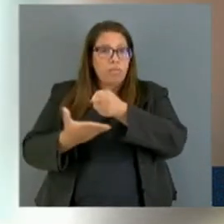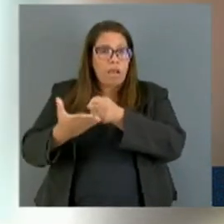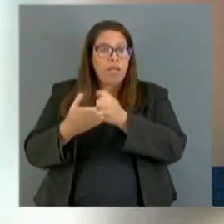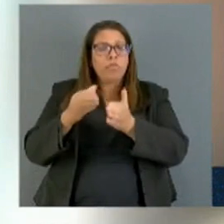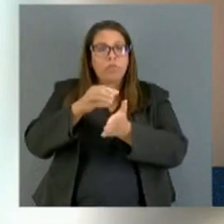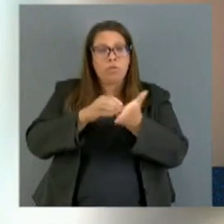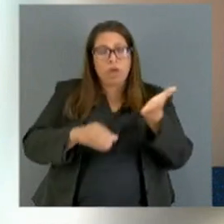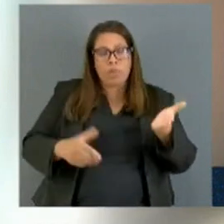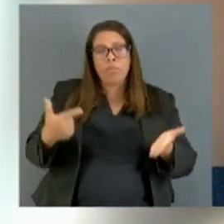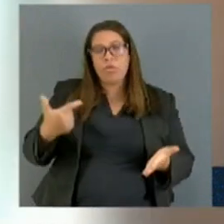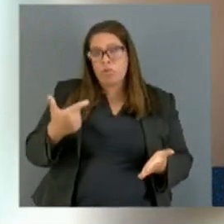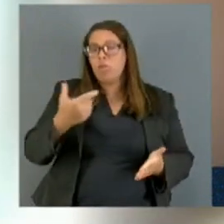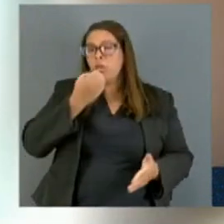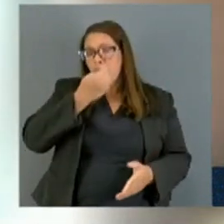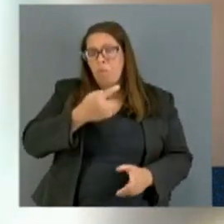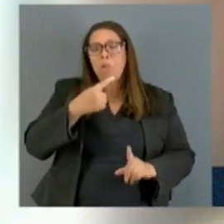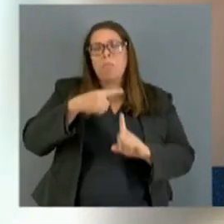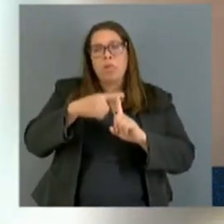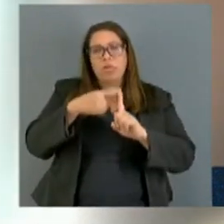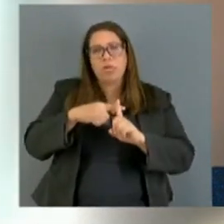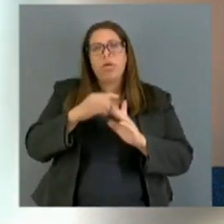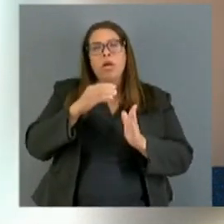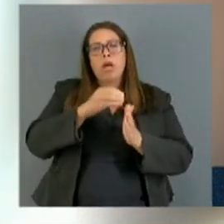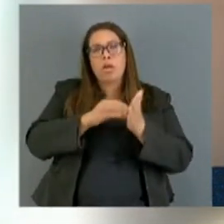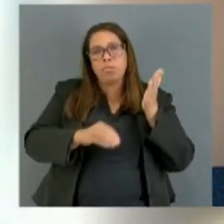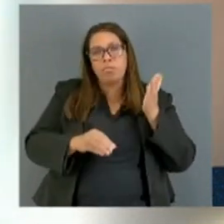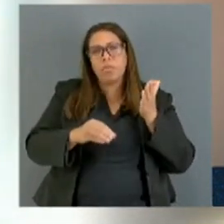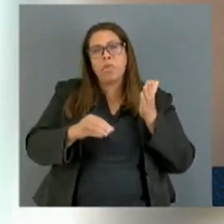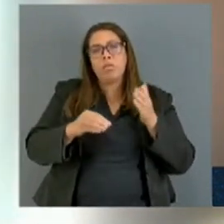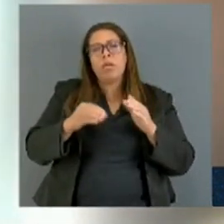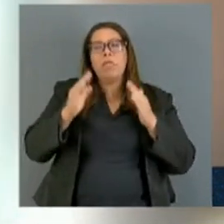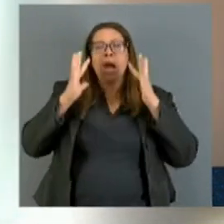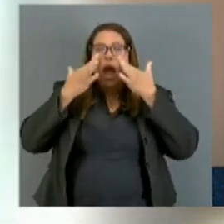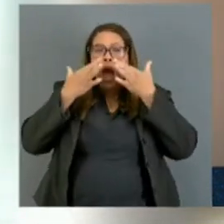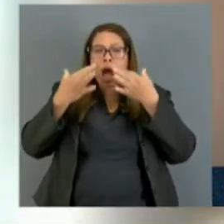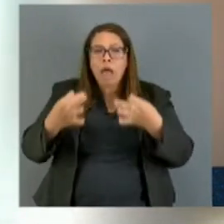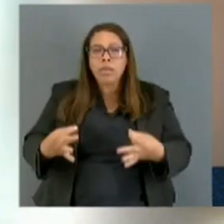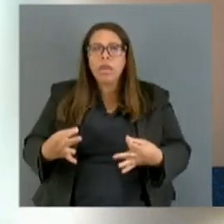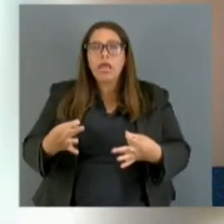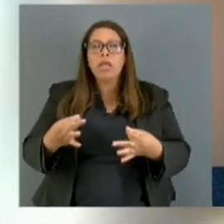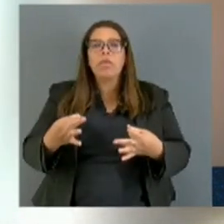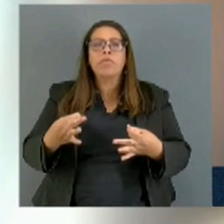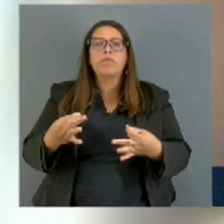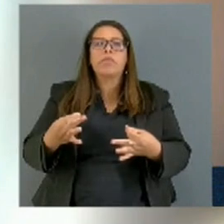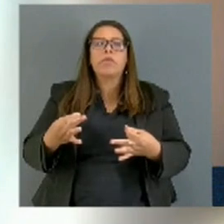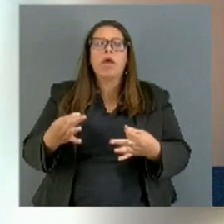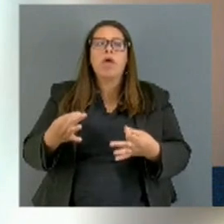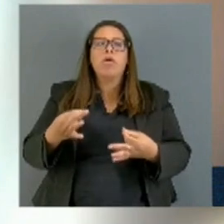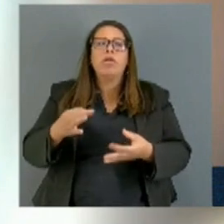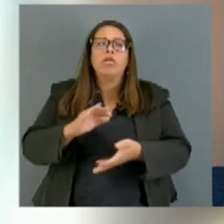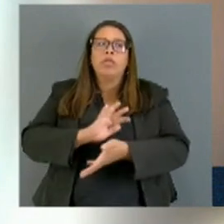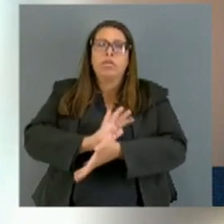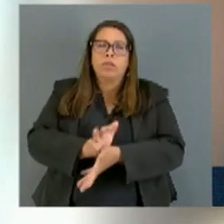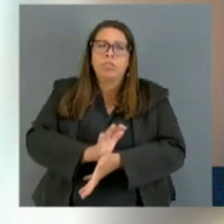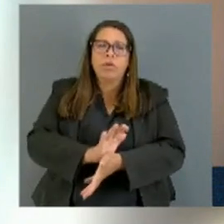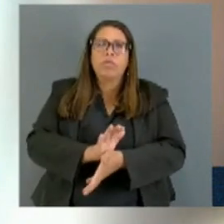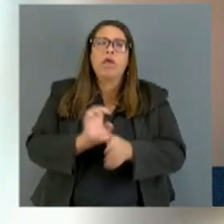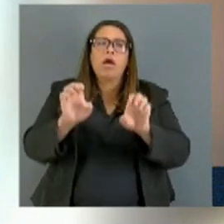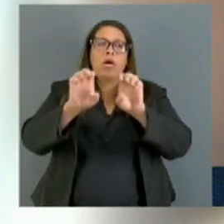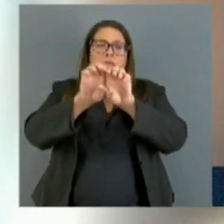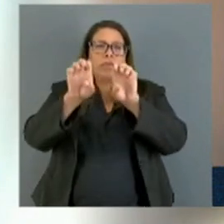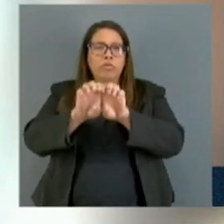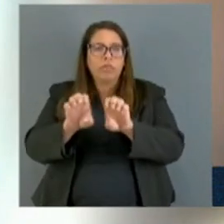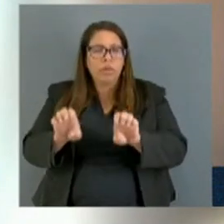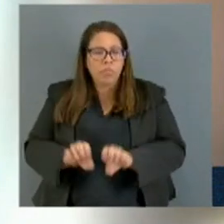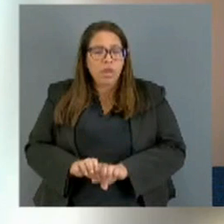um ponto positivo. Outro ponto positivo seria a atenção especial ao contexto brasileiro de discriminações estruturais partir da fixação ao longo de todo o texto